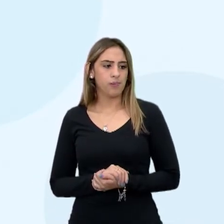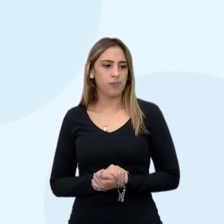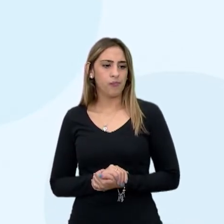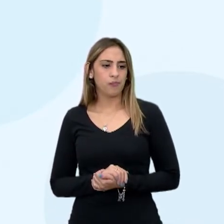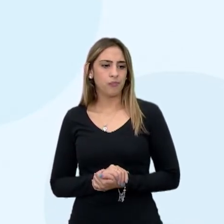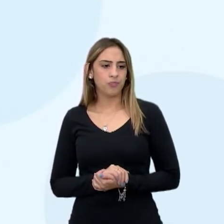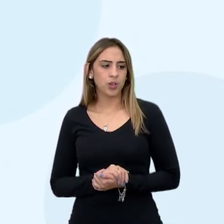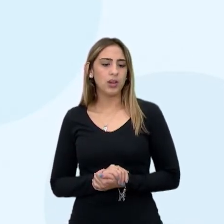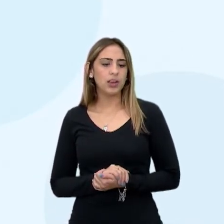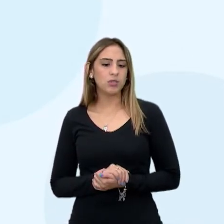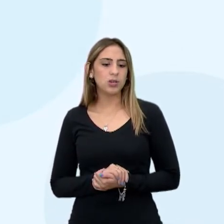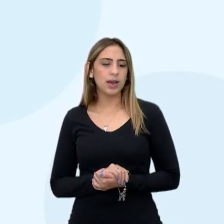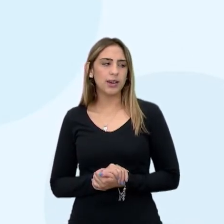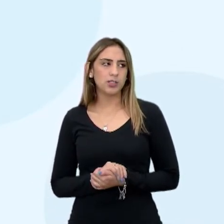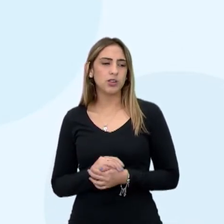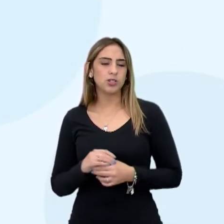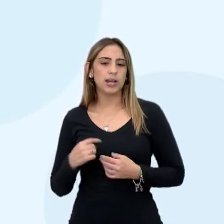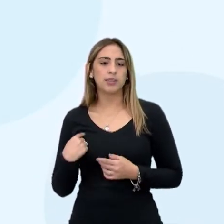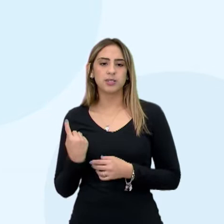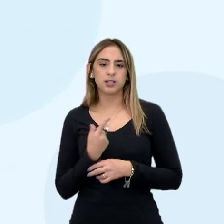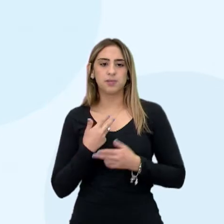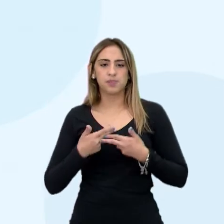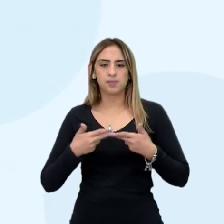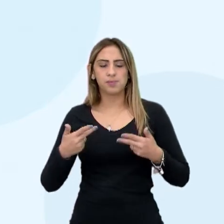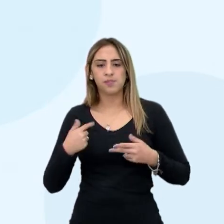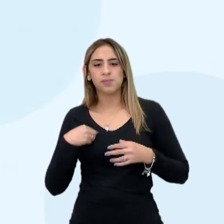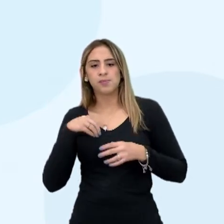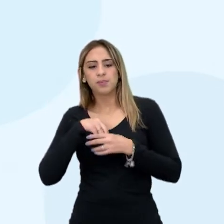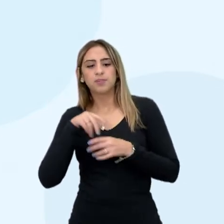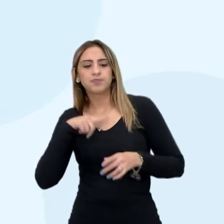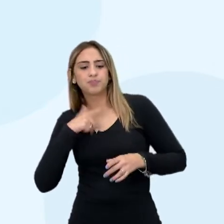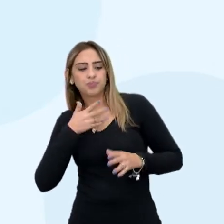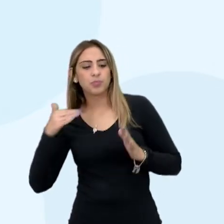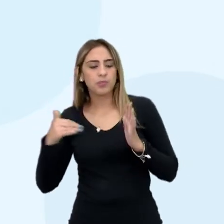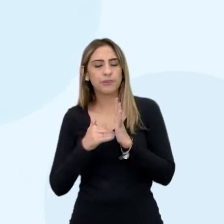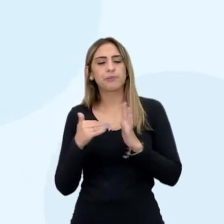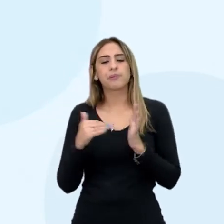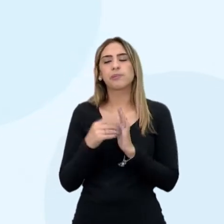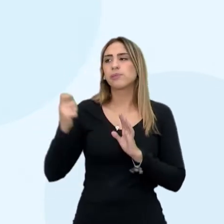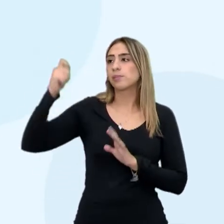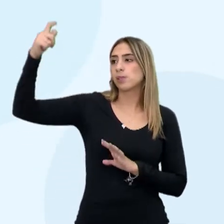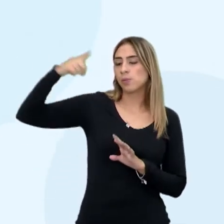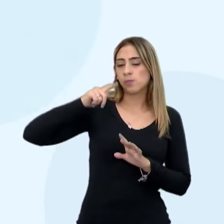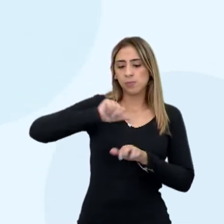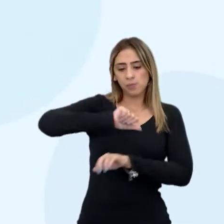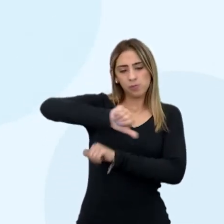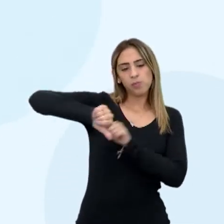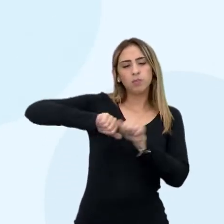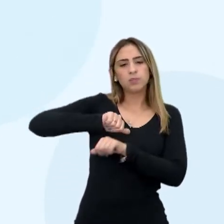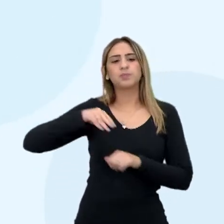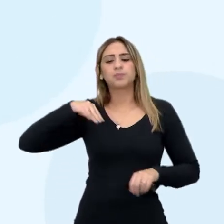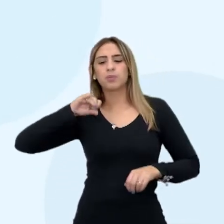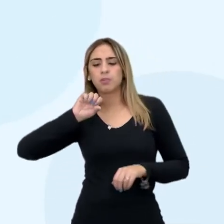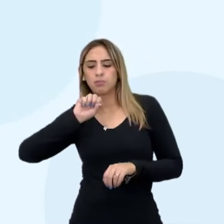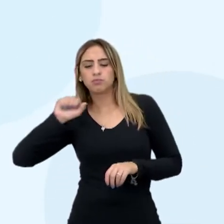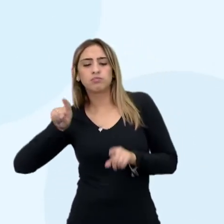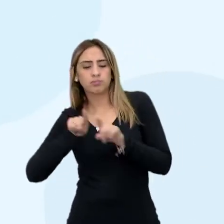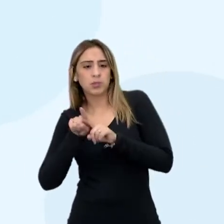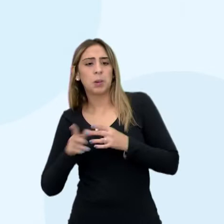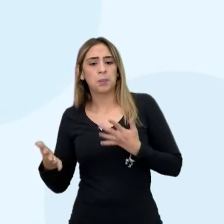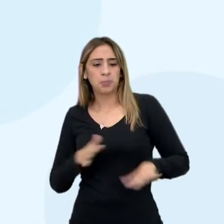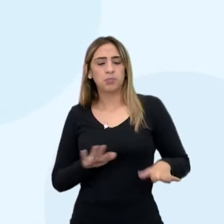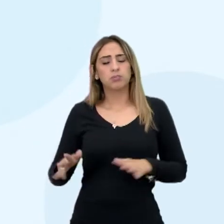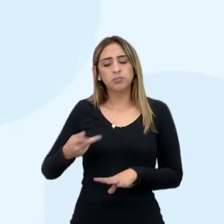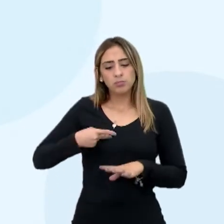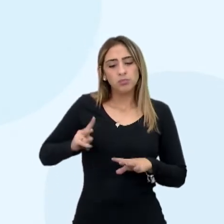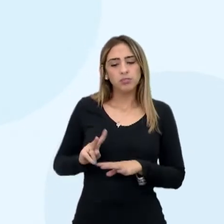funciona como uma massa suspensa por molas ou um pêndulo. Quando o solo oscila, a massa também balança, sendo